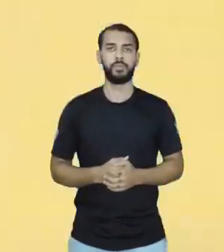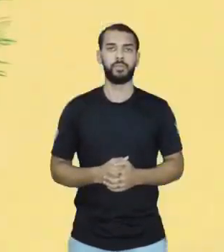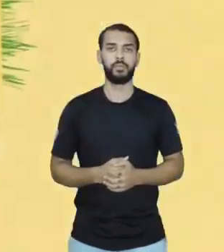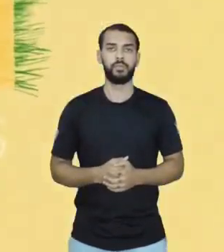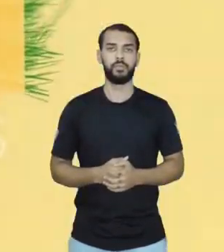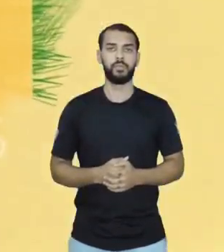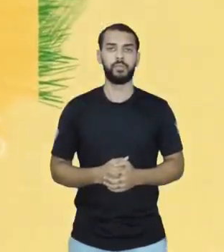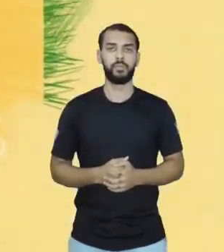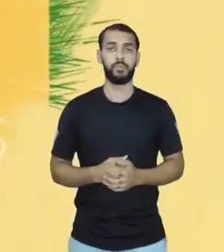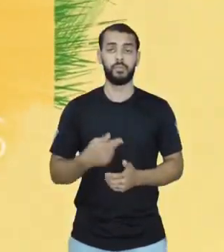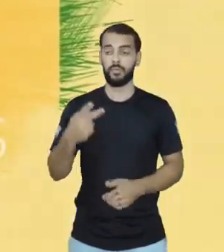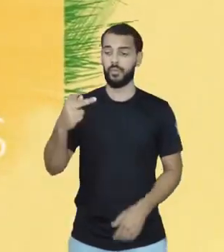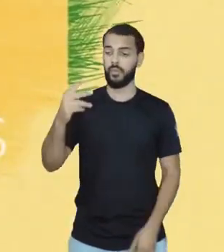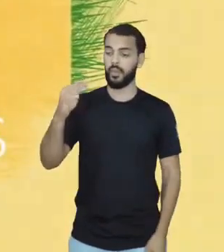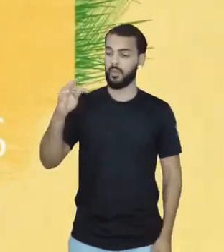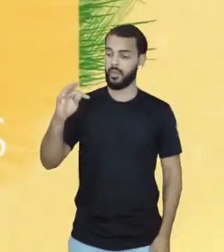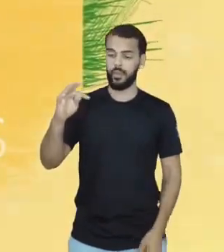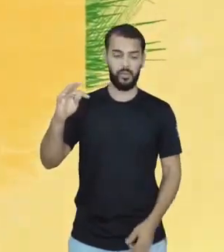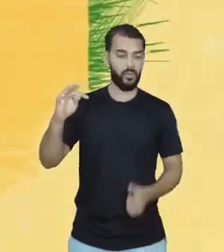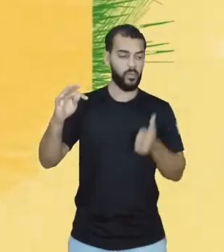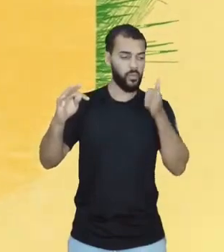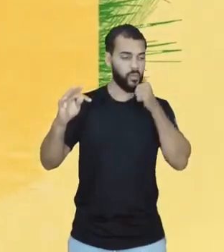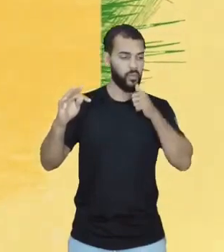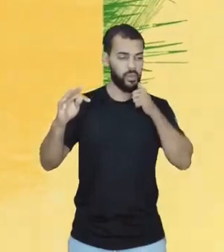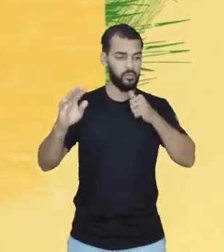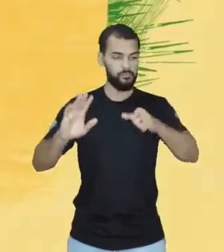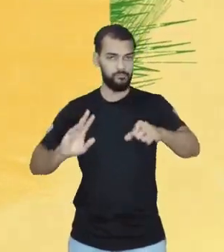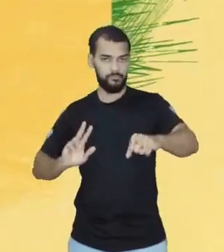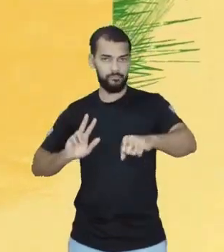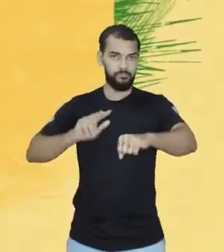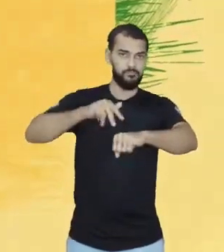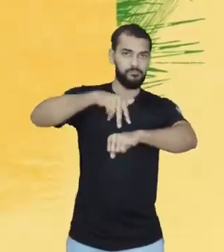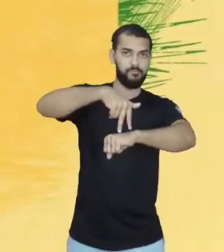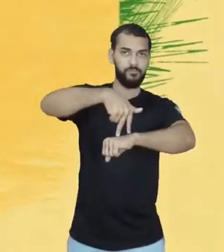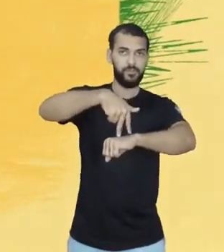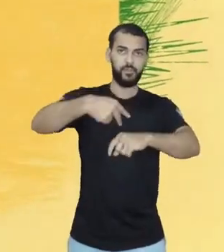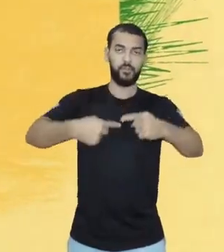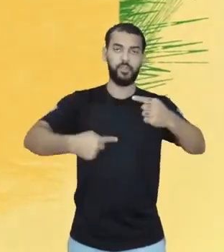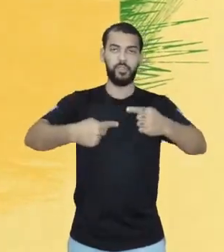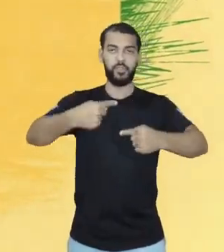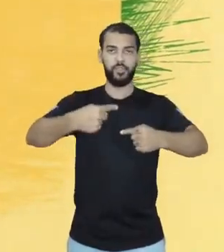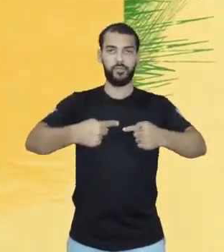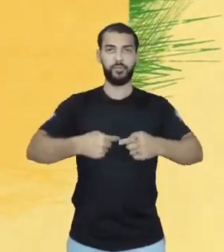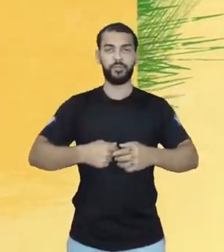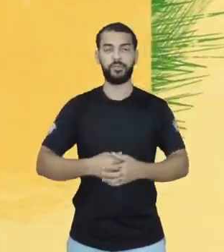Com o PT, a mulher está no centro das políticas públicas.